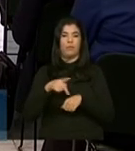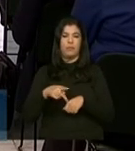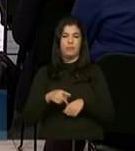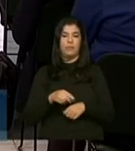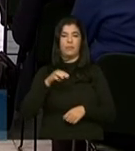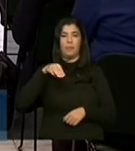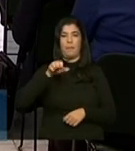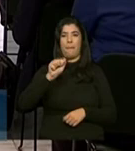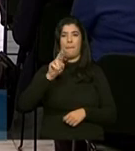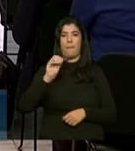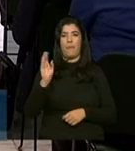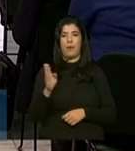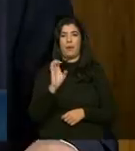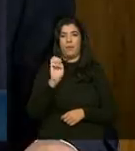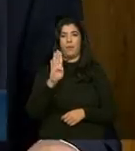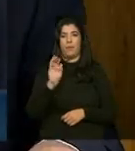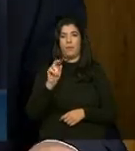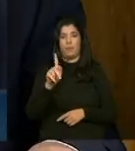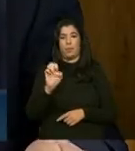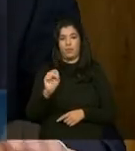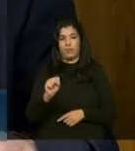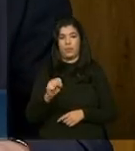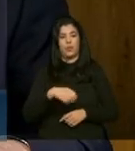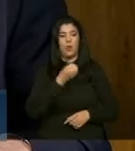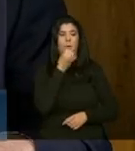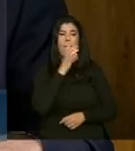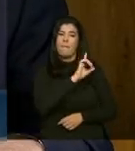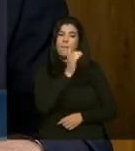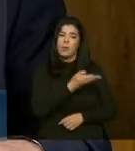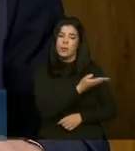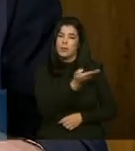dia a todos. Gostaria de cumprimentar